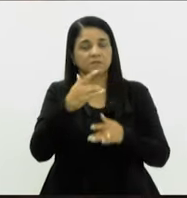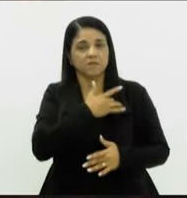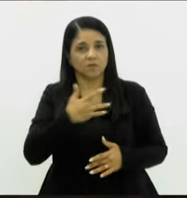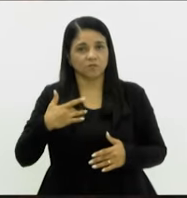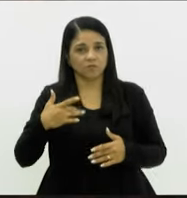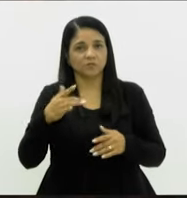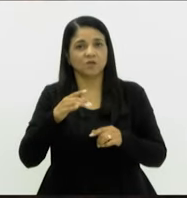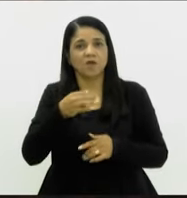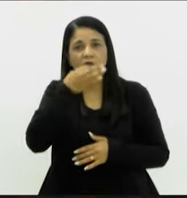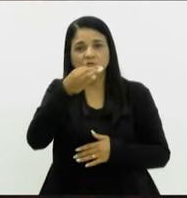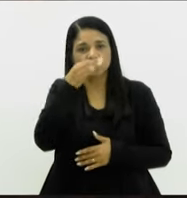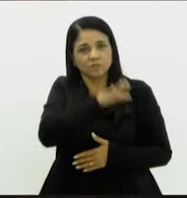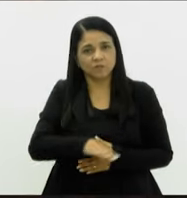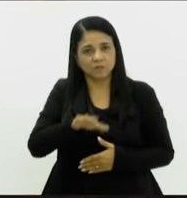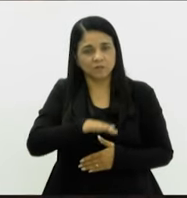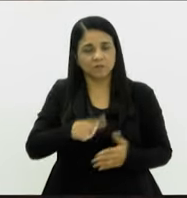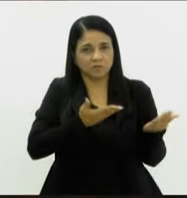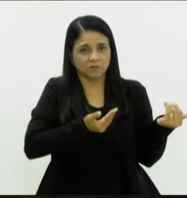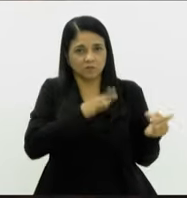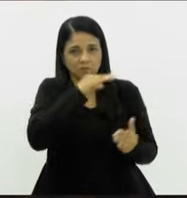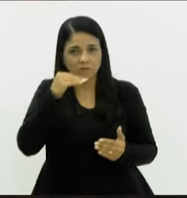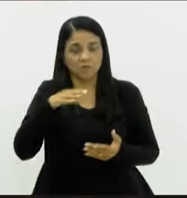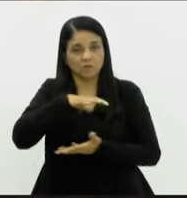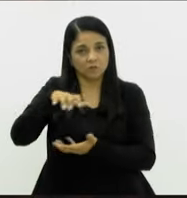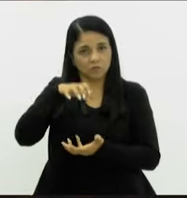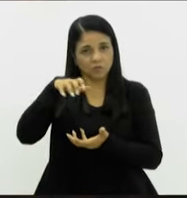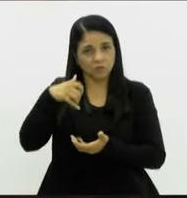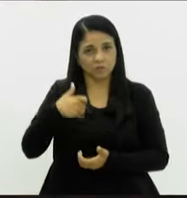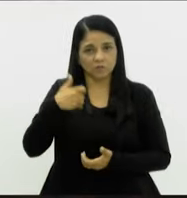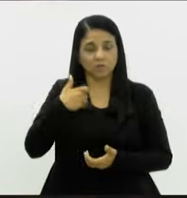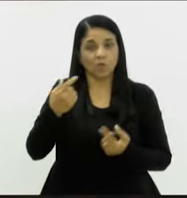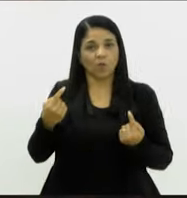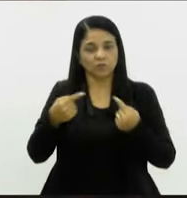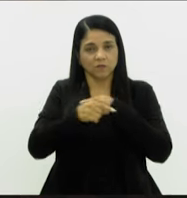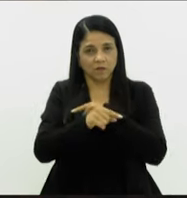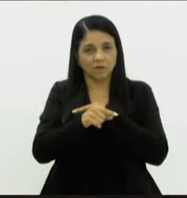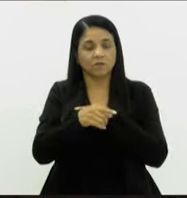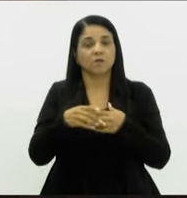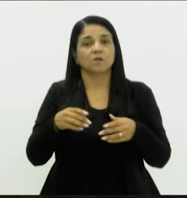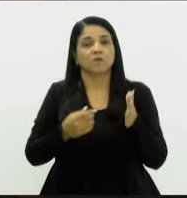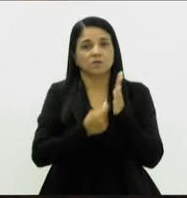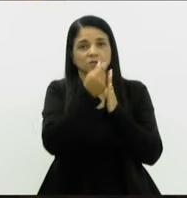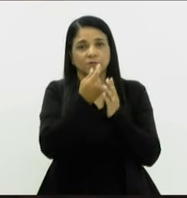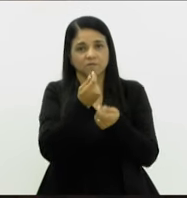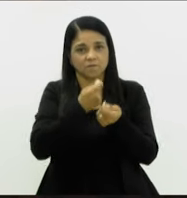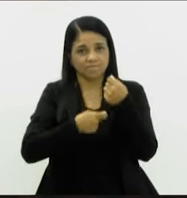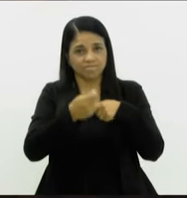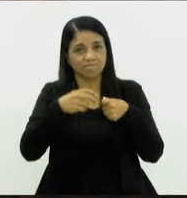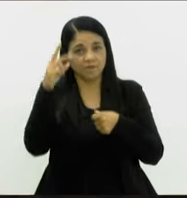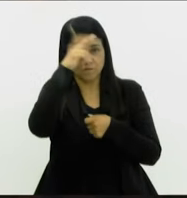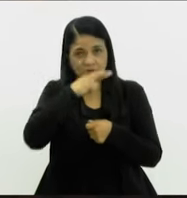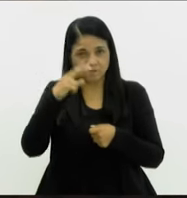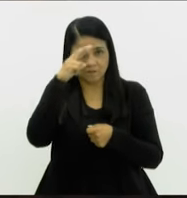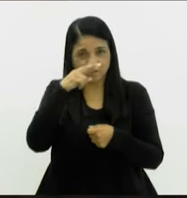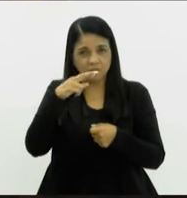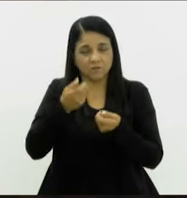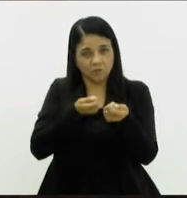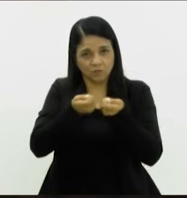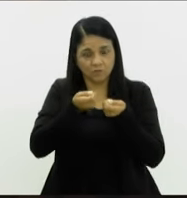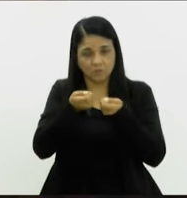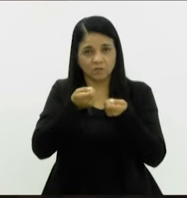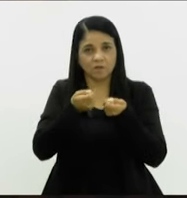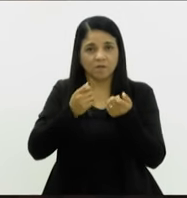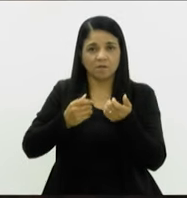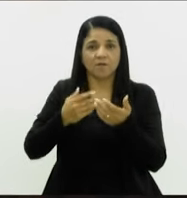favorável, de assuntos da criança e do adolescente e do idoso, contrário, e de orçamento, finanças, fiscalização financeira e